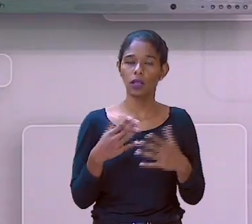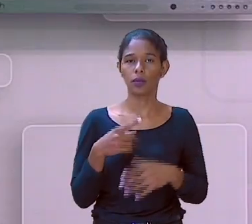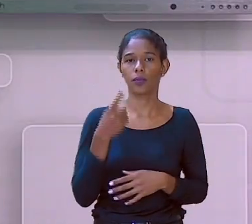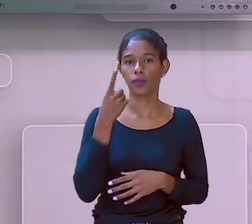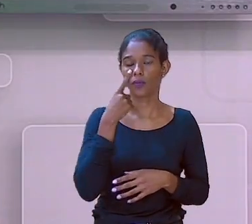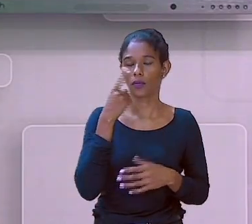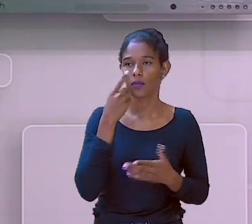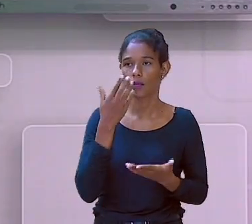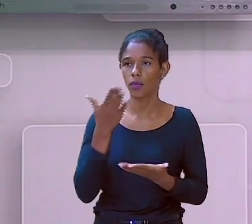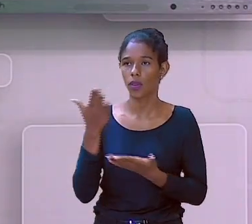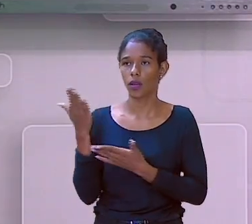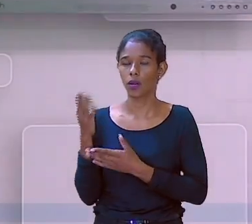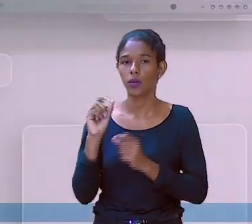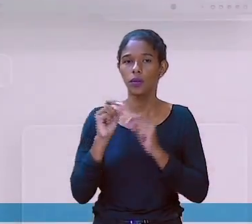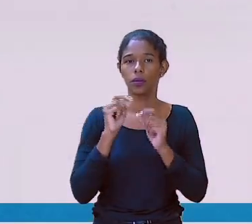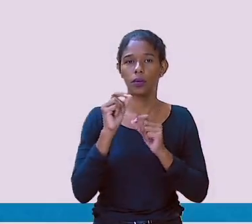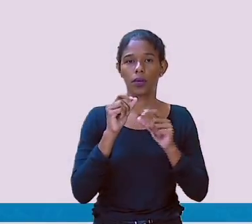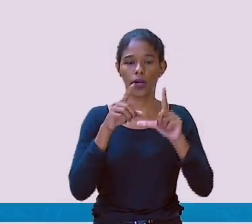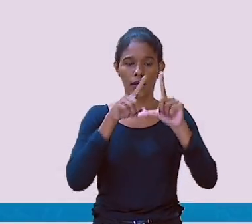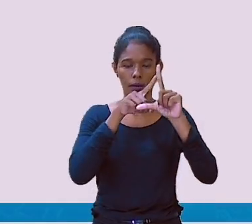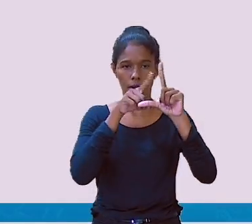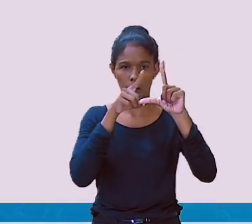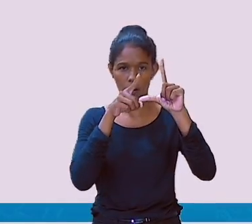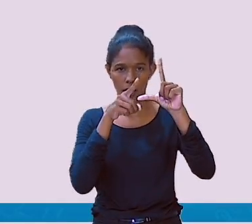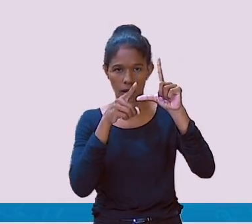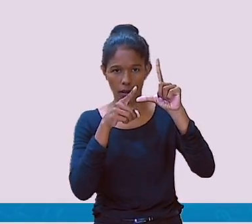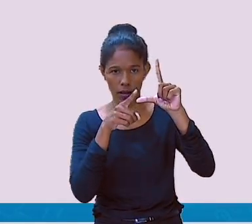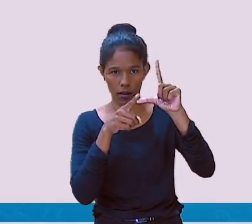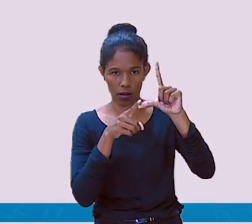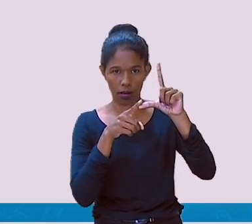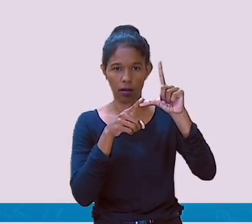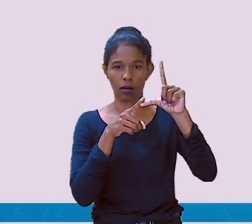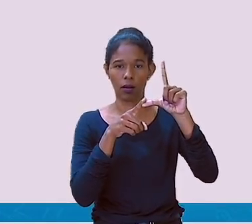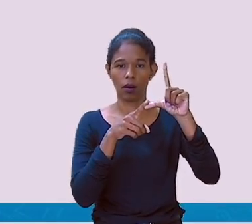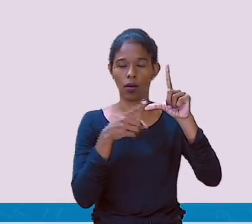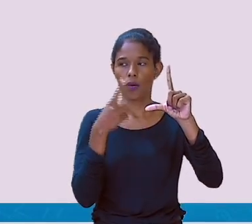Observe que a medida de cada ângulo do polígono da figura